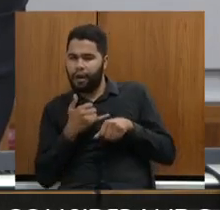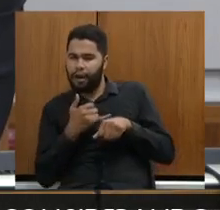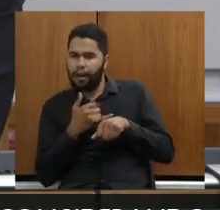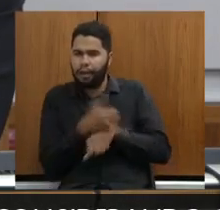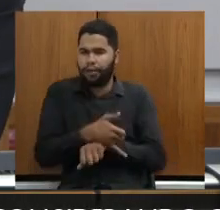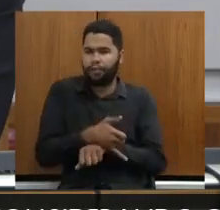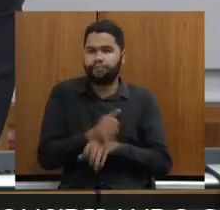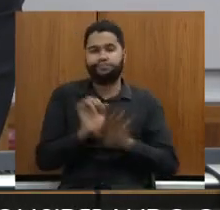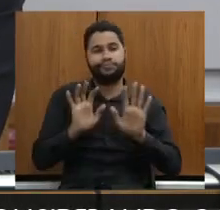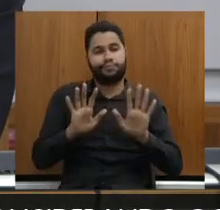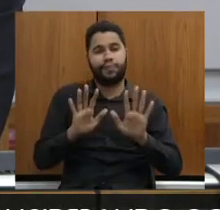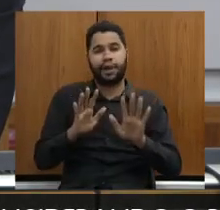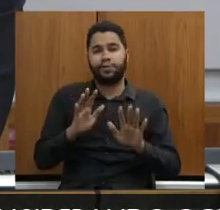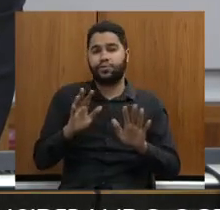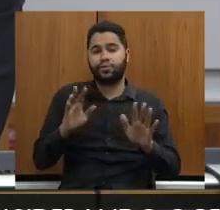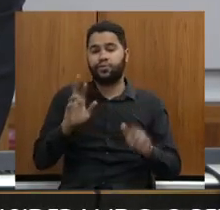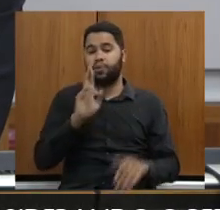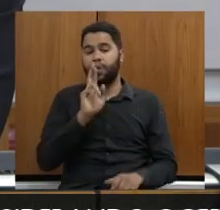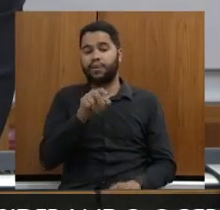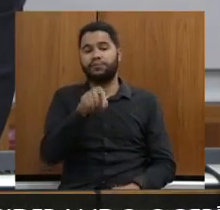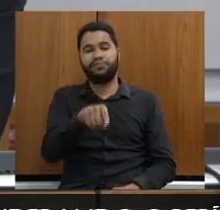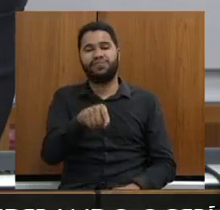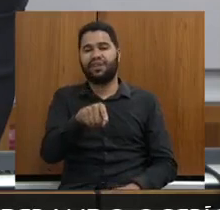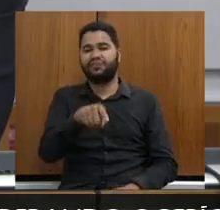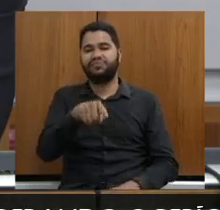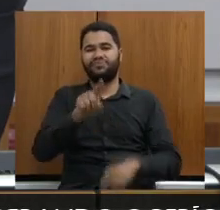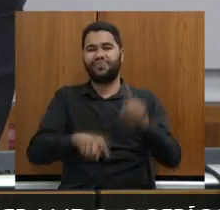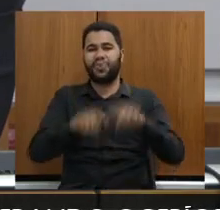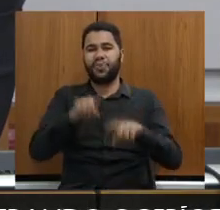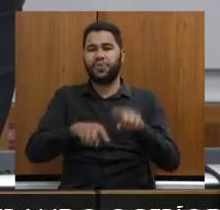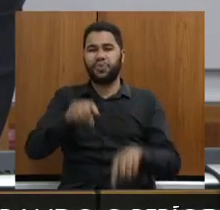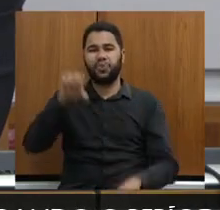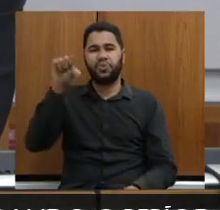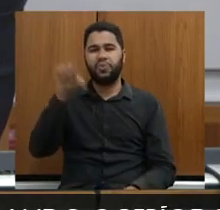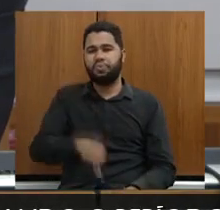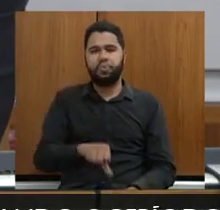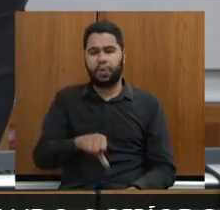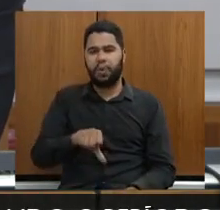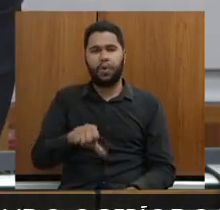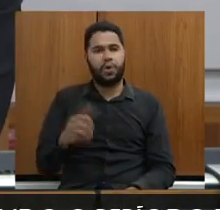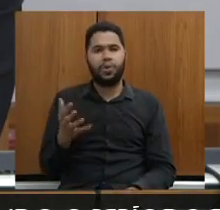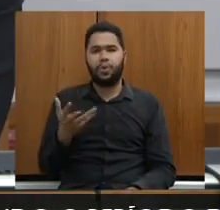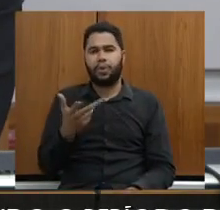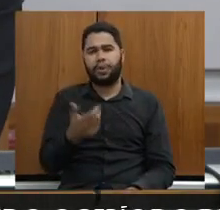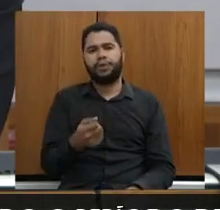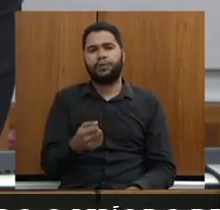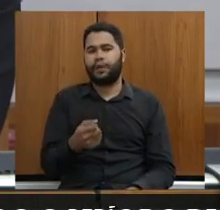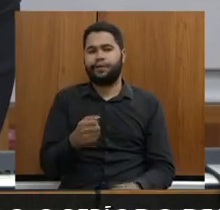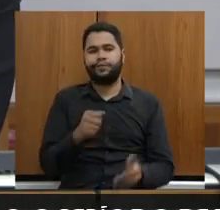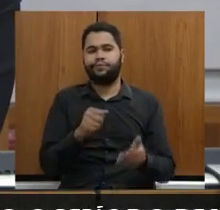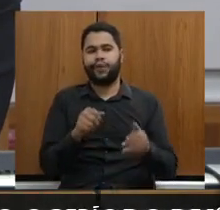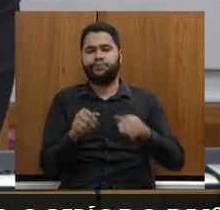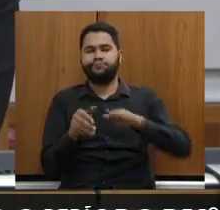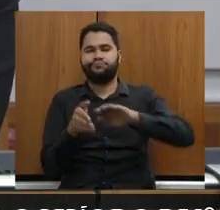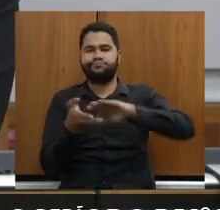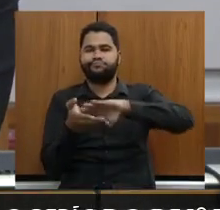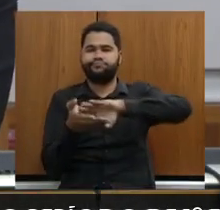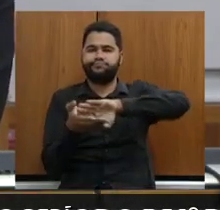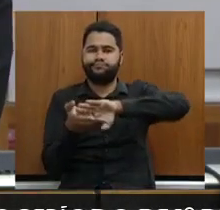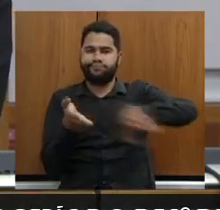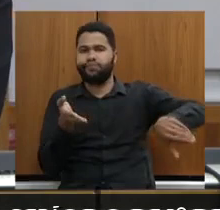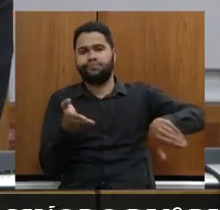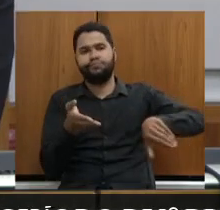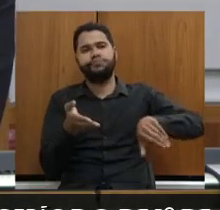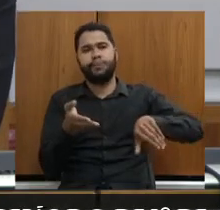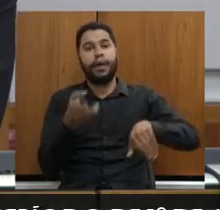fazendo mas só que o final o resultado final vai ser um produto pior um produto coloque em risco e essa pessoa será retirada do mercado para que